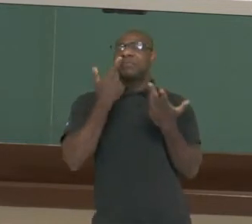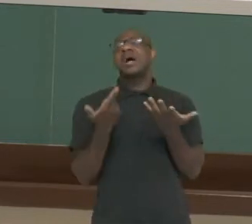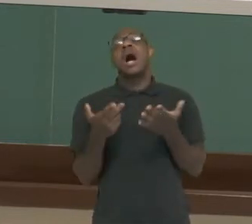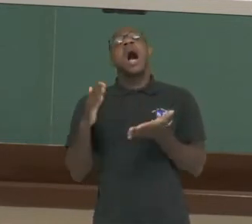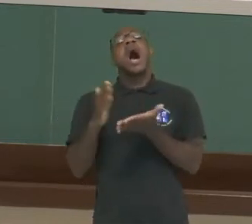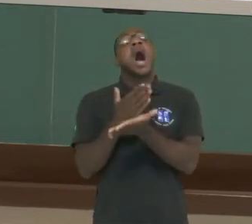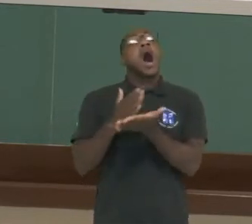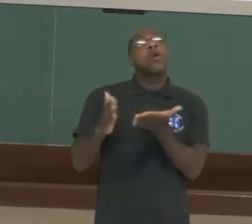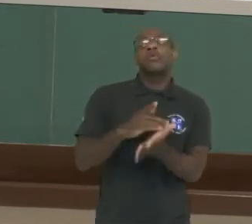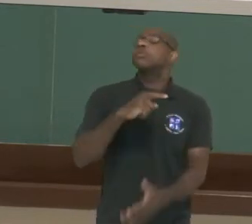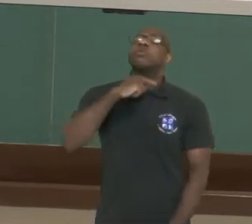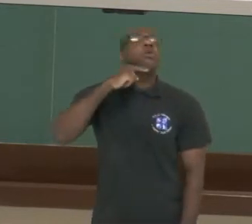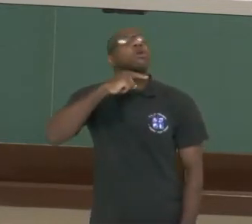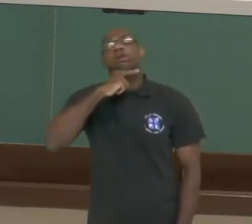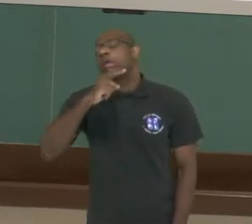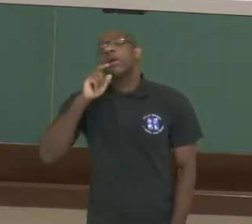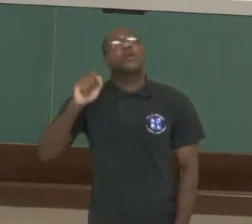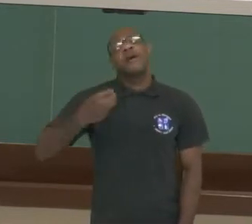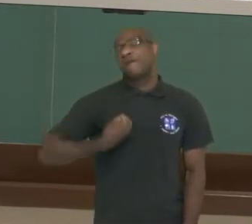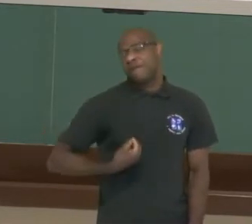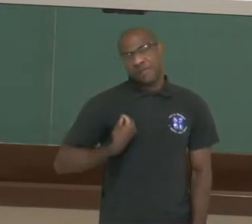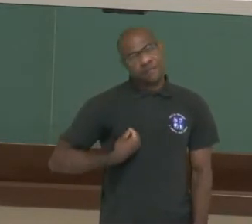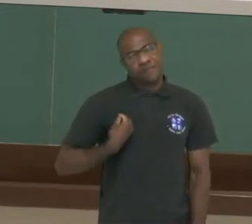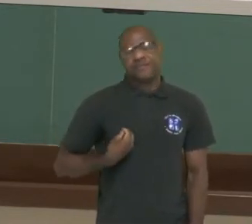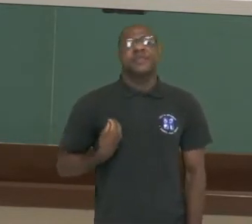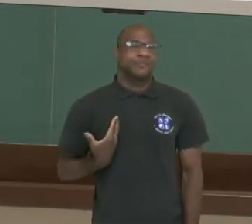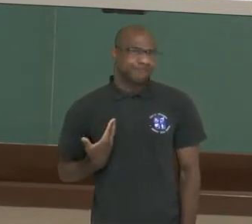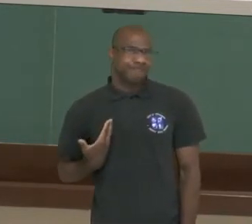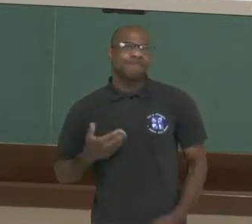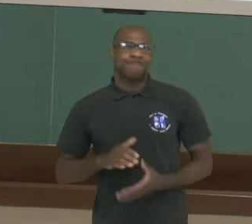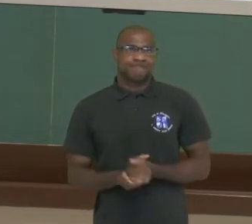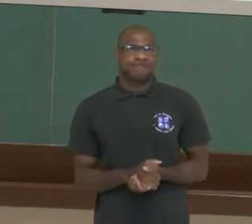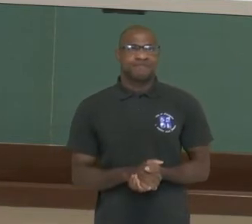não conseguem aí sobreviver por muito tempo.